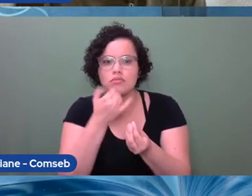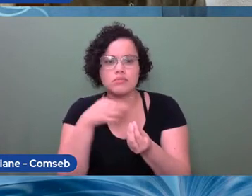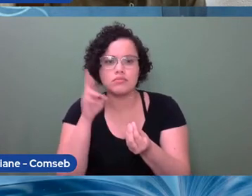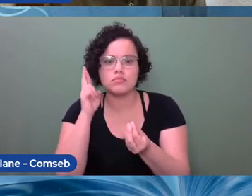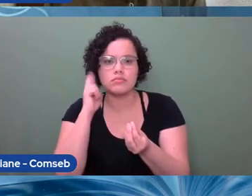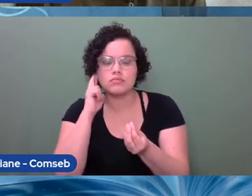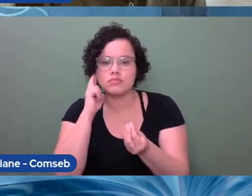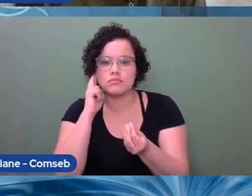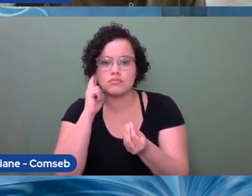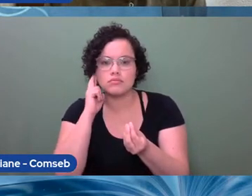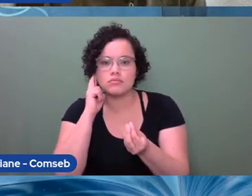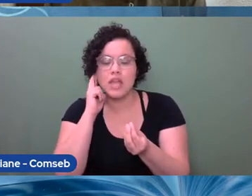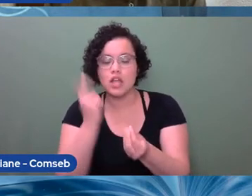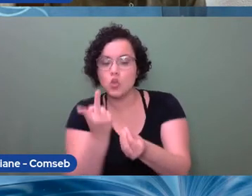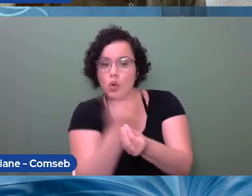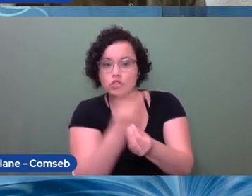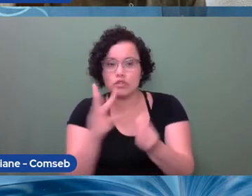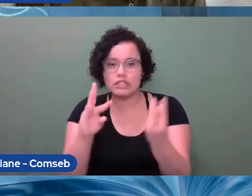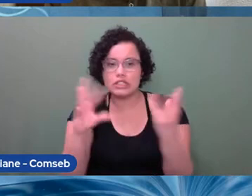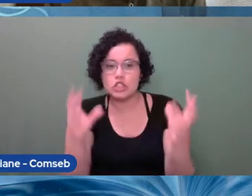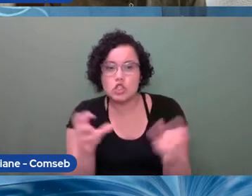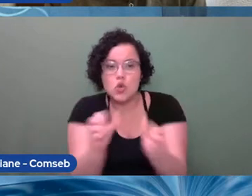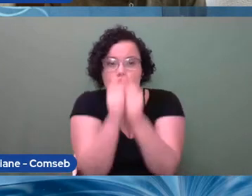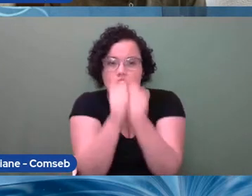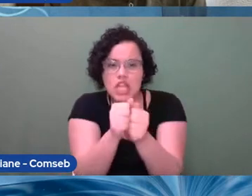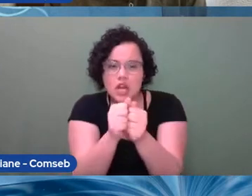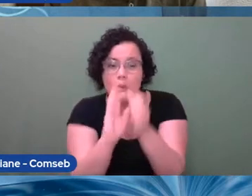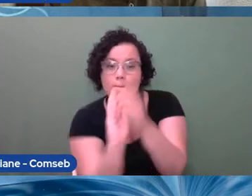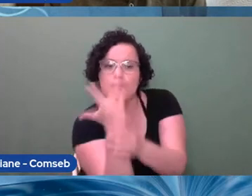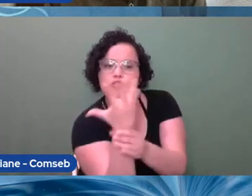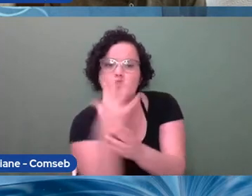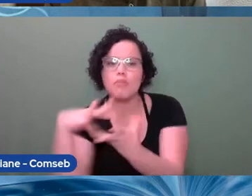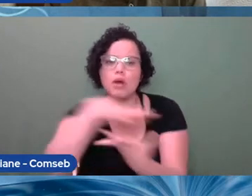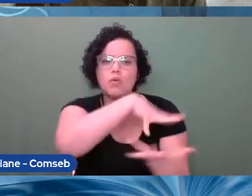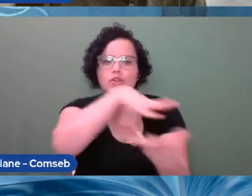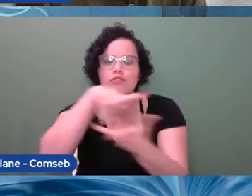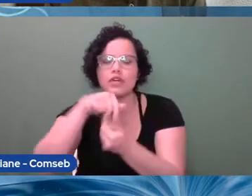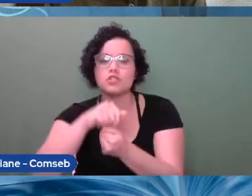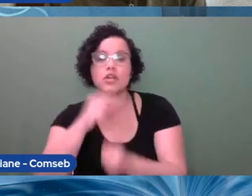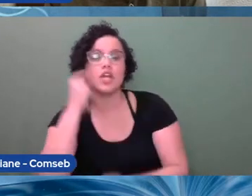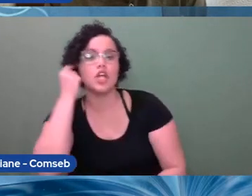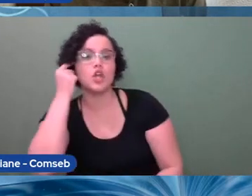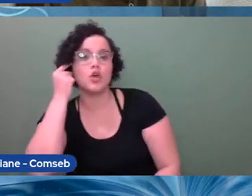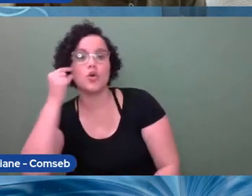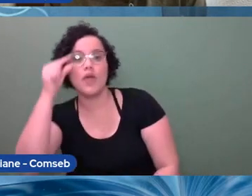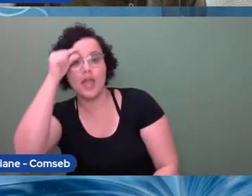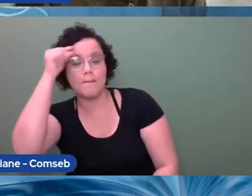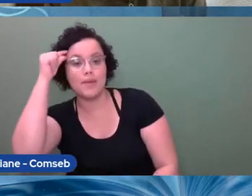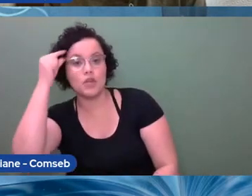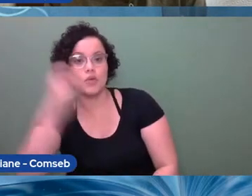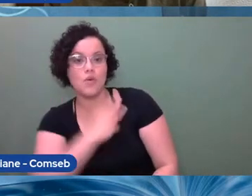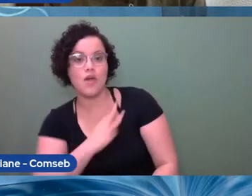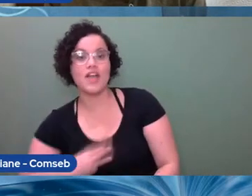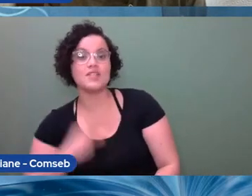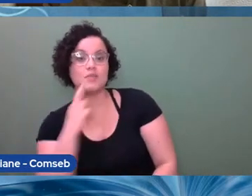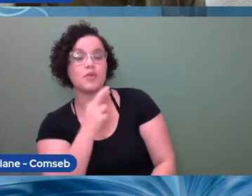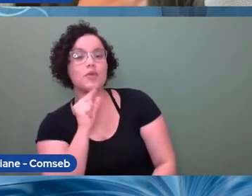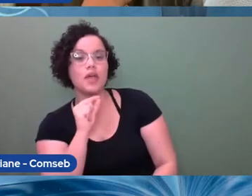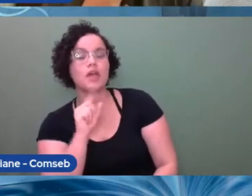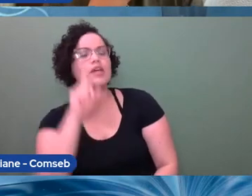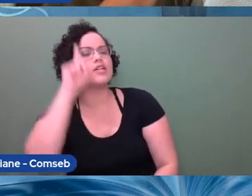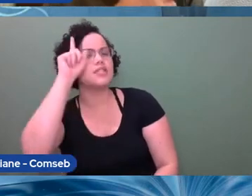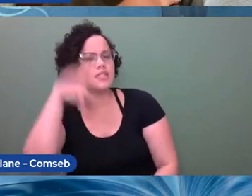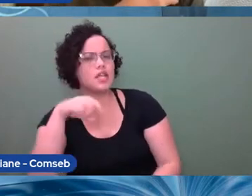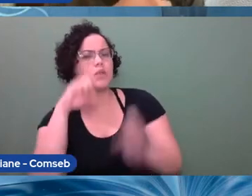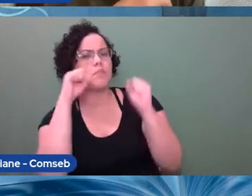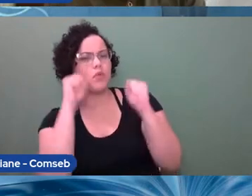concepção unitária do universo. O Emmanuel respondeu o seguinte: é lícito considerar-se Espírito e Matéria, Espírito